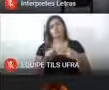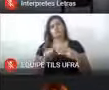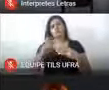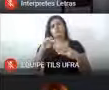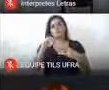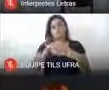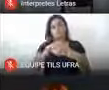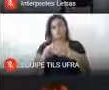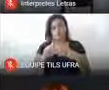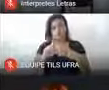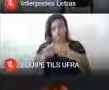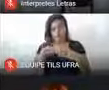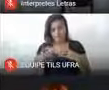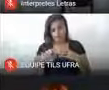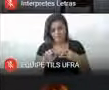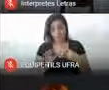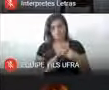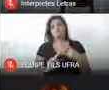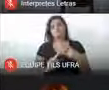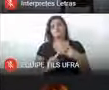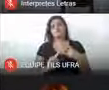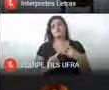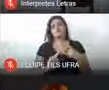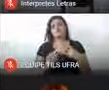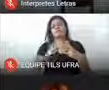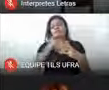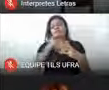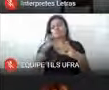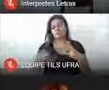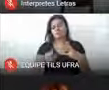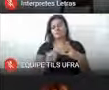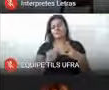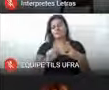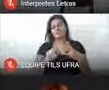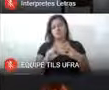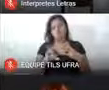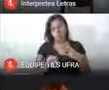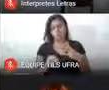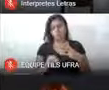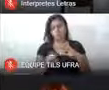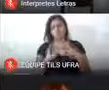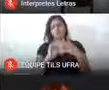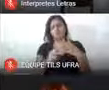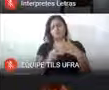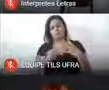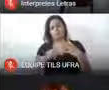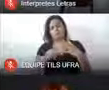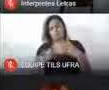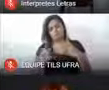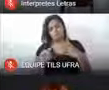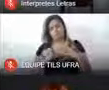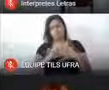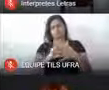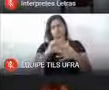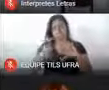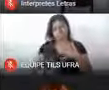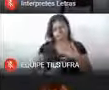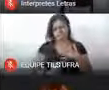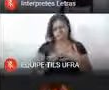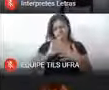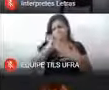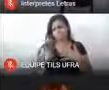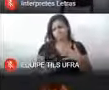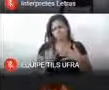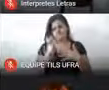Né? E teve várias ausências de resposta e ausências de grupo. Então, não